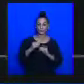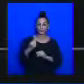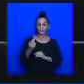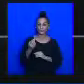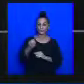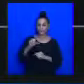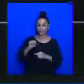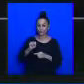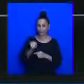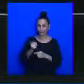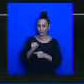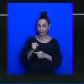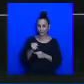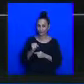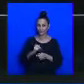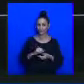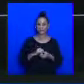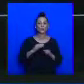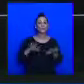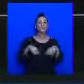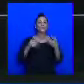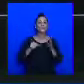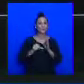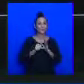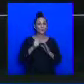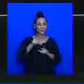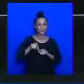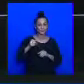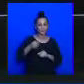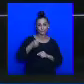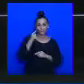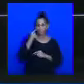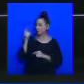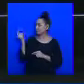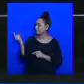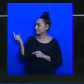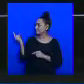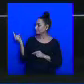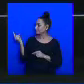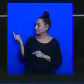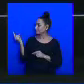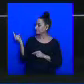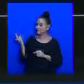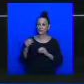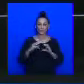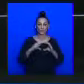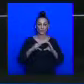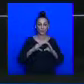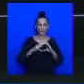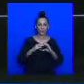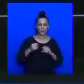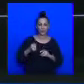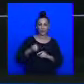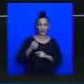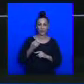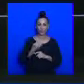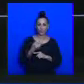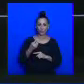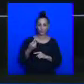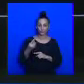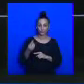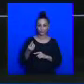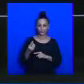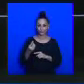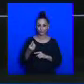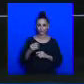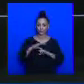concurso 28. Qual será o primeiro número sorteado? Bola chegando. 41. Número